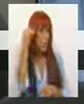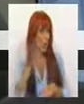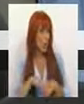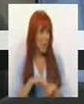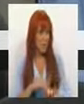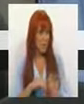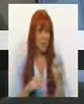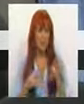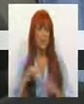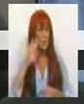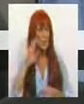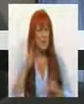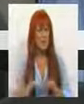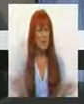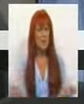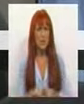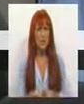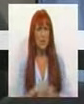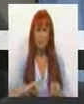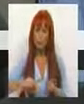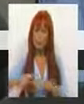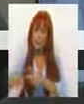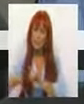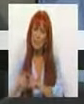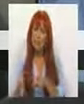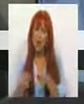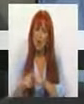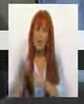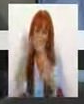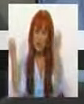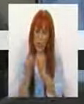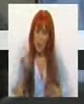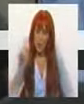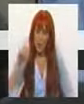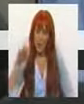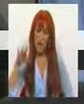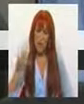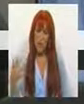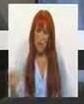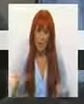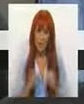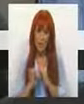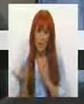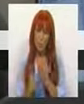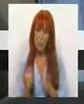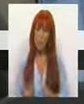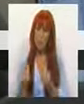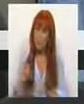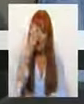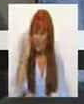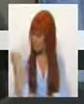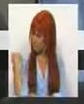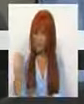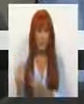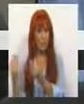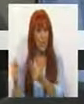isso. Sabemos que em termos de tramitação junto da Organização Internacional da Unesco, portanto, que este documento foi entregue em janeiro passado